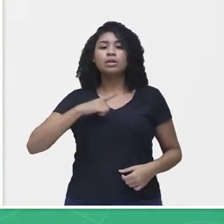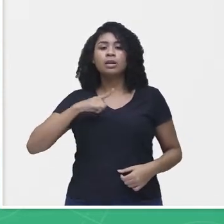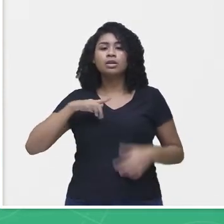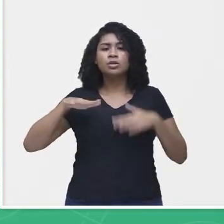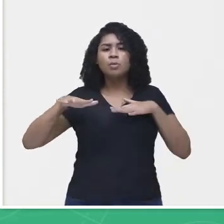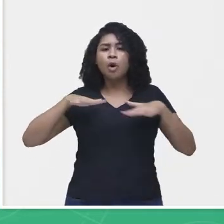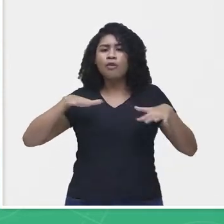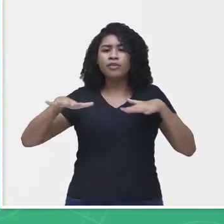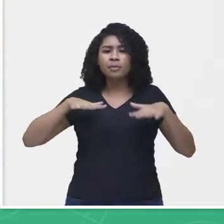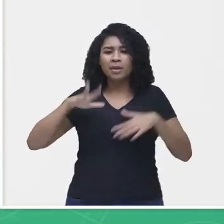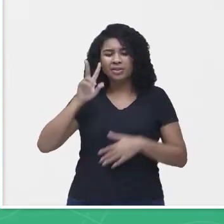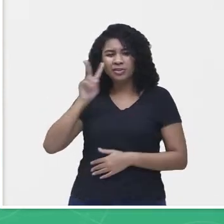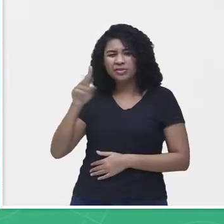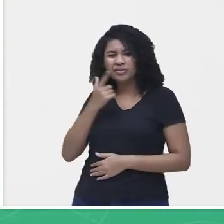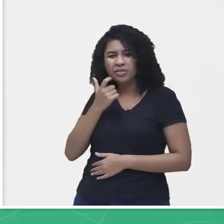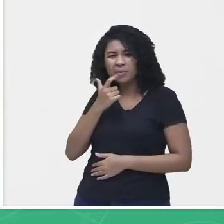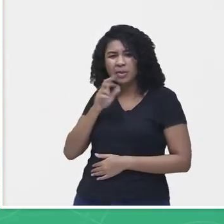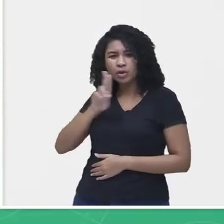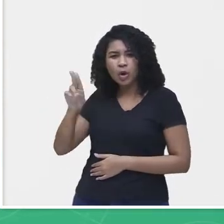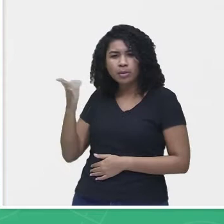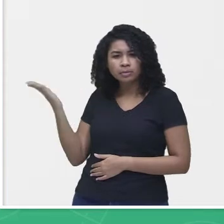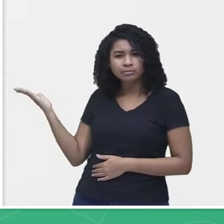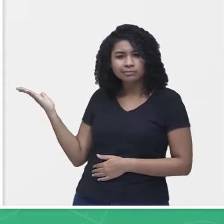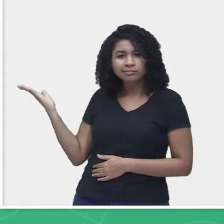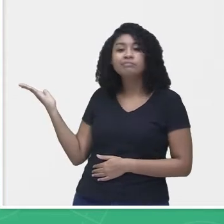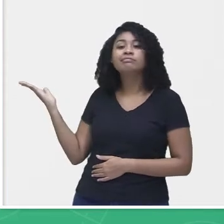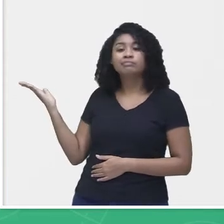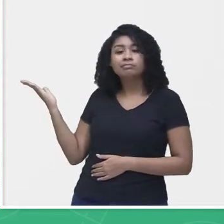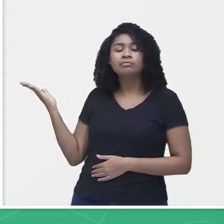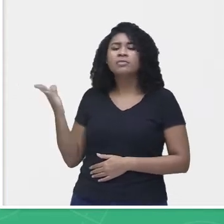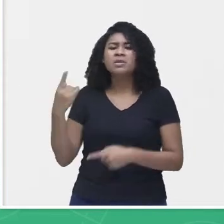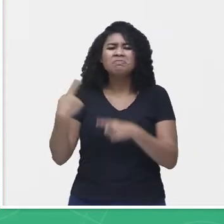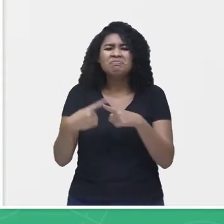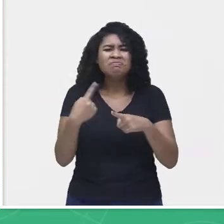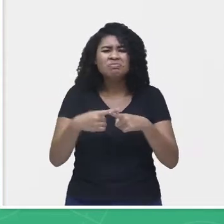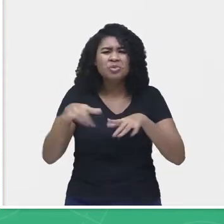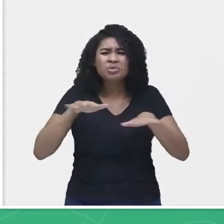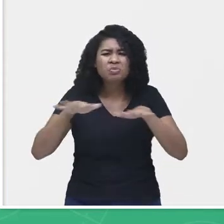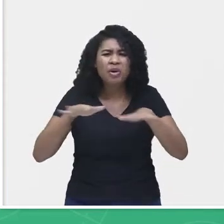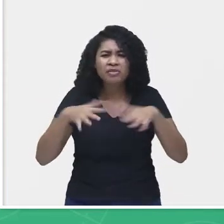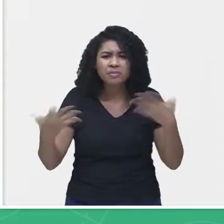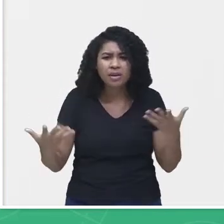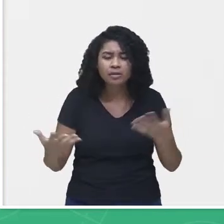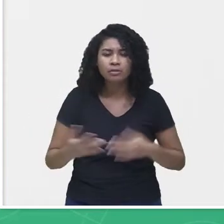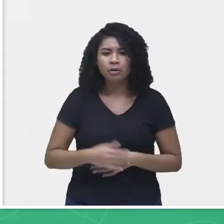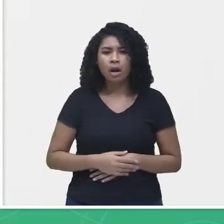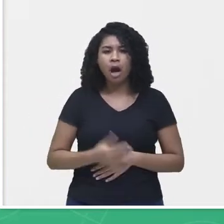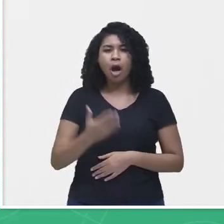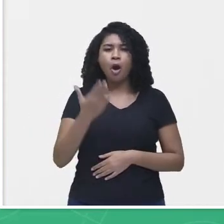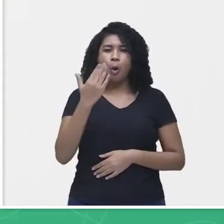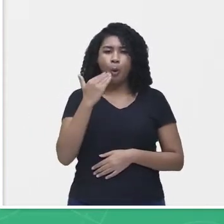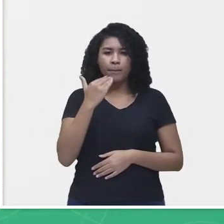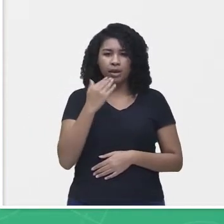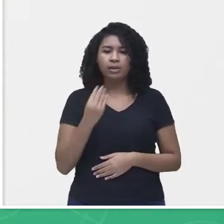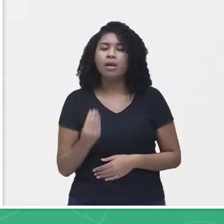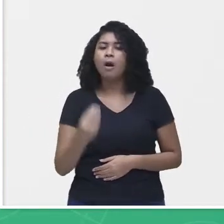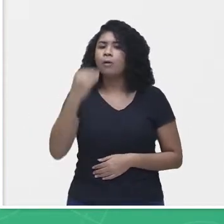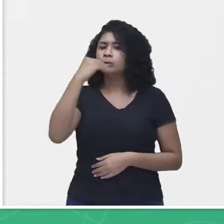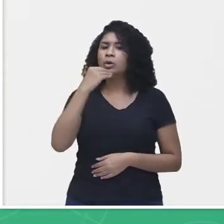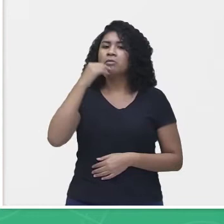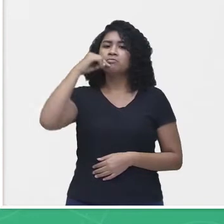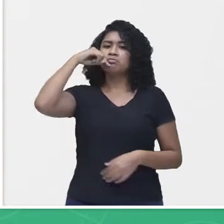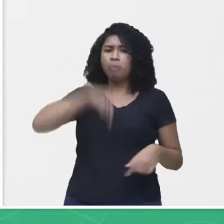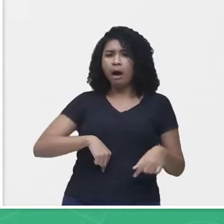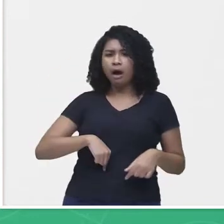que esses movimentos peristálticos ocorrem? Gente, a comida, quando é engolida, ela não pode cair de uma vez no estômago. Então, ela